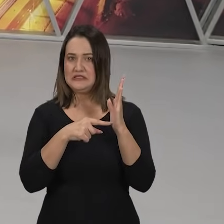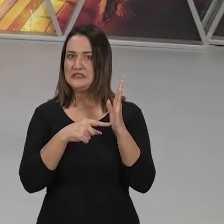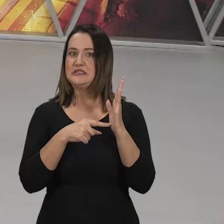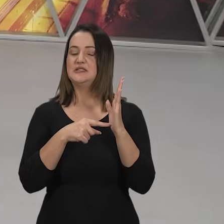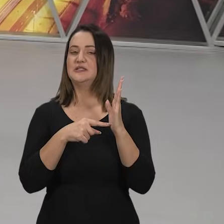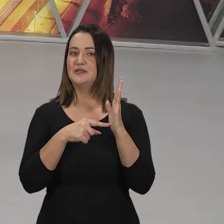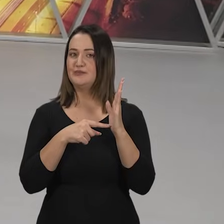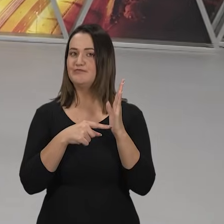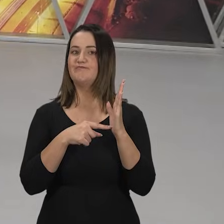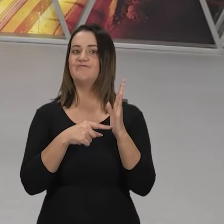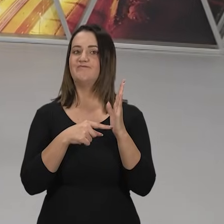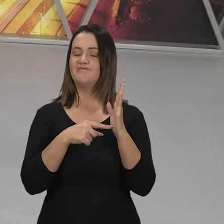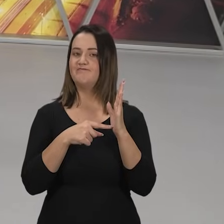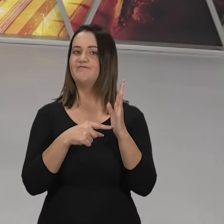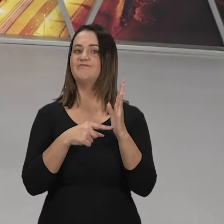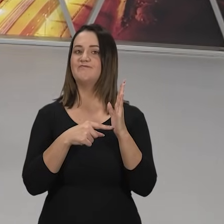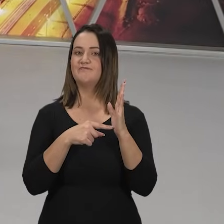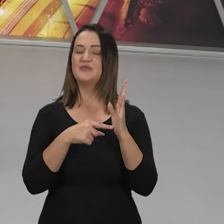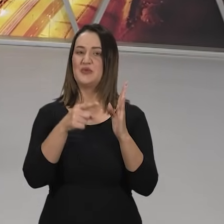Isso é impressionante.